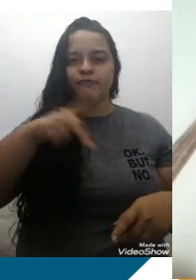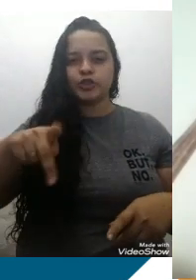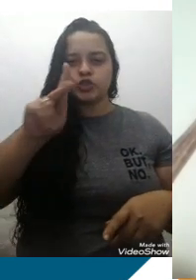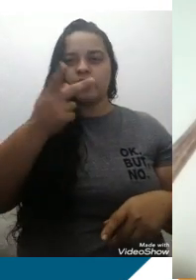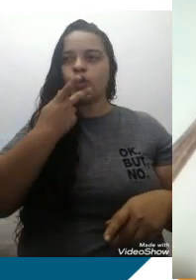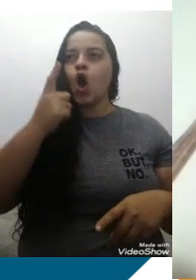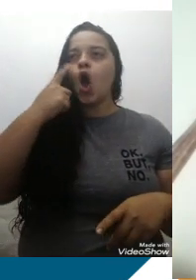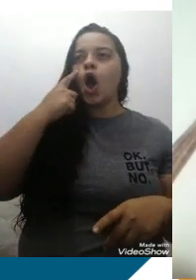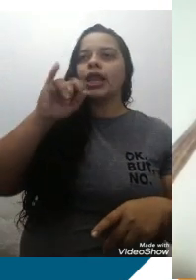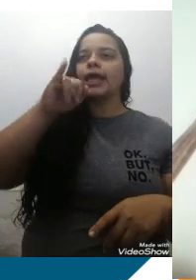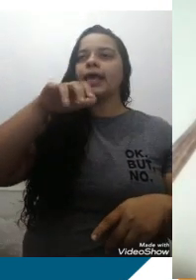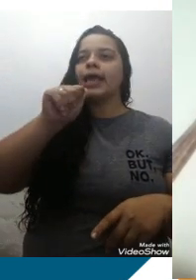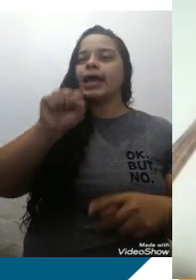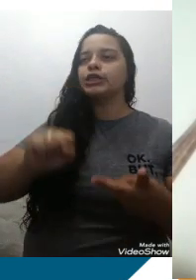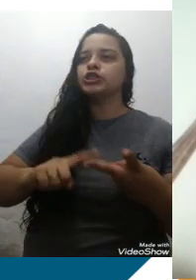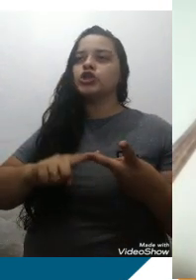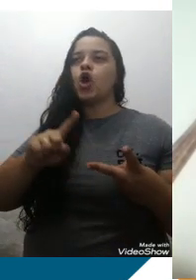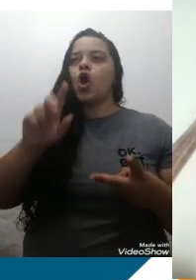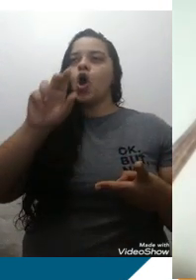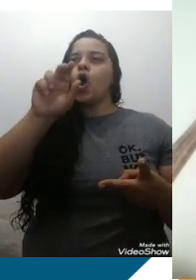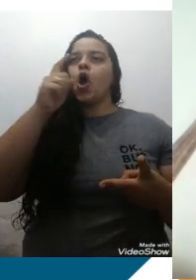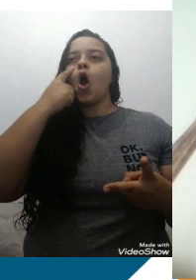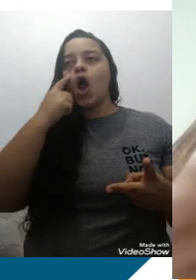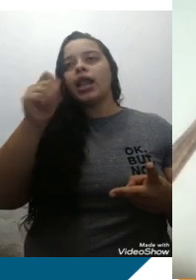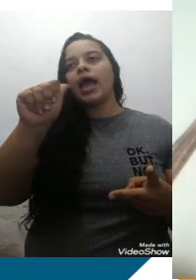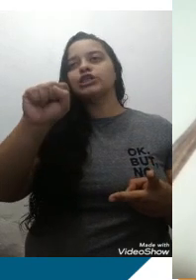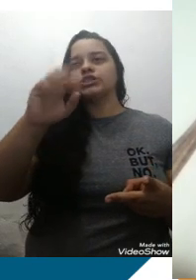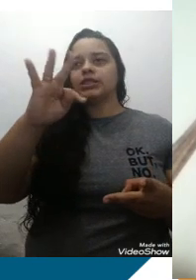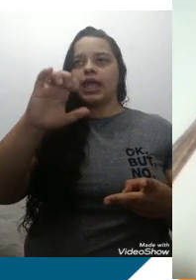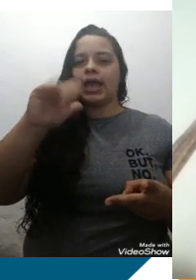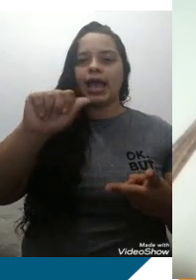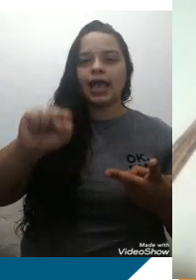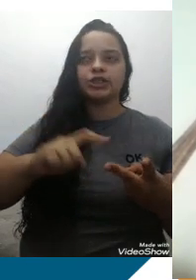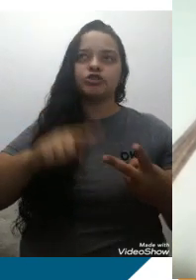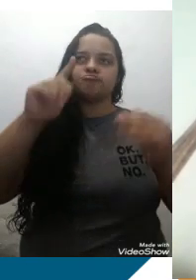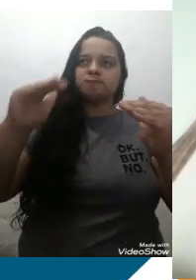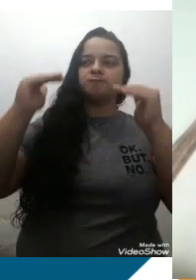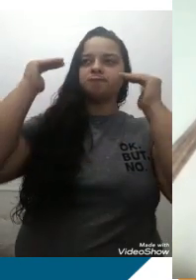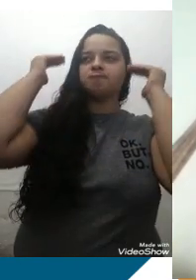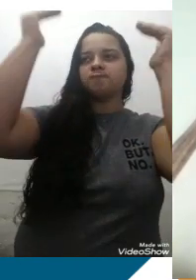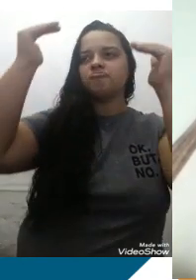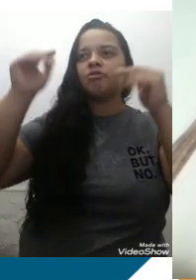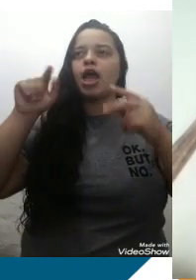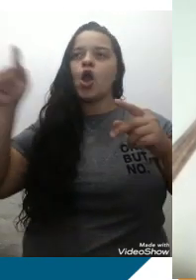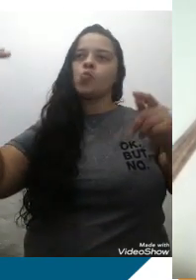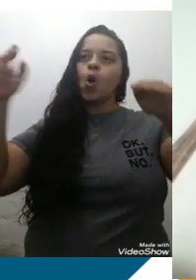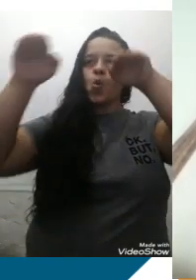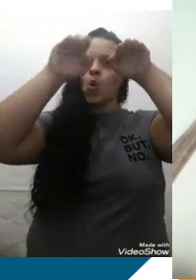os Azteca lá no México, olha todas as coisas que eles construíram, olha o tamanho do império deles. Eles não eram inferiores aos